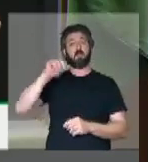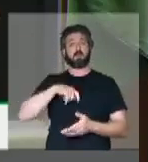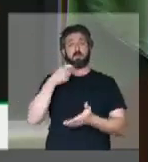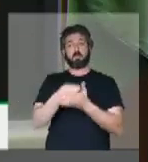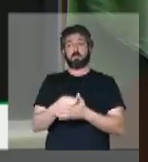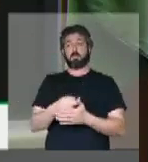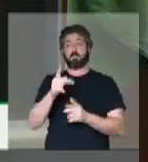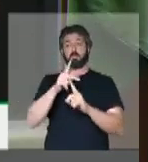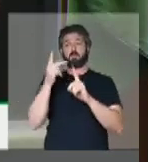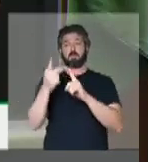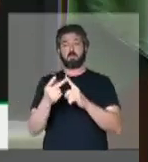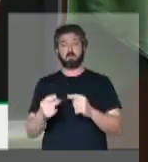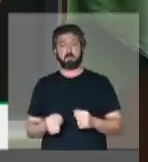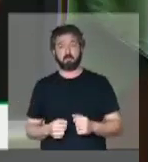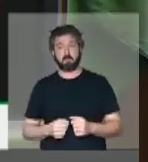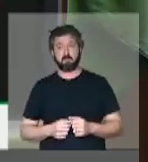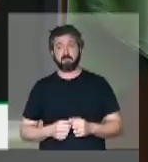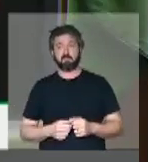com previdência.